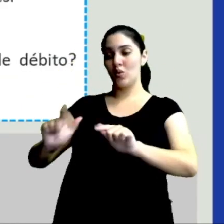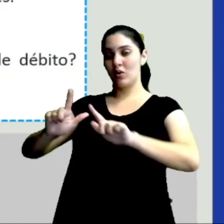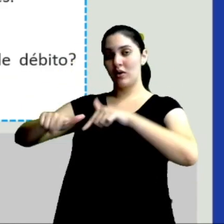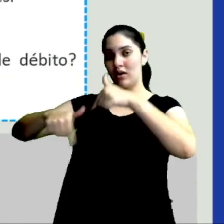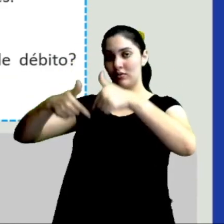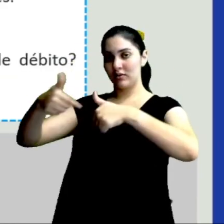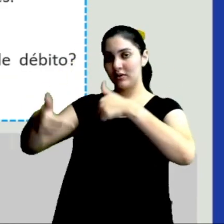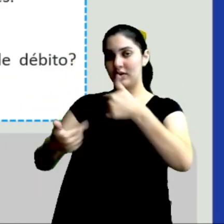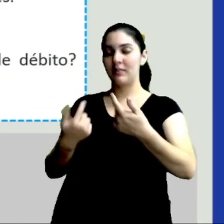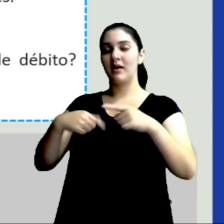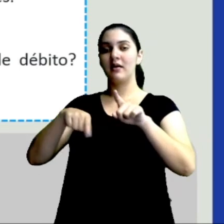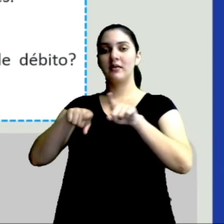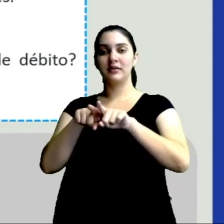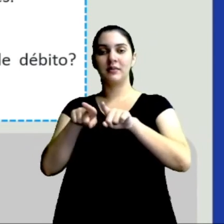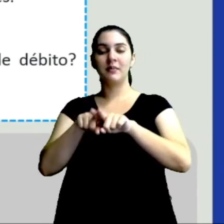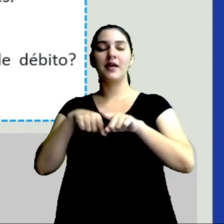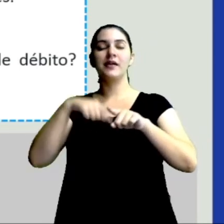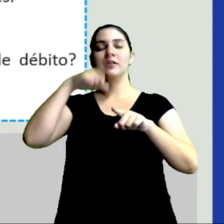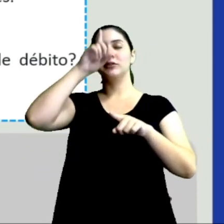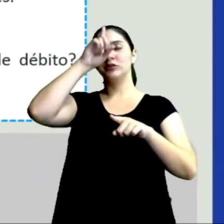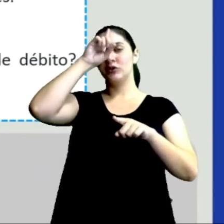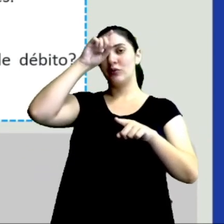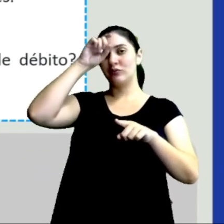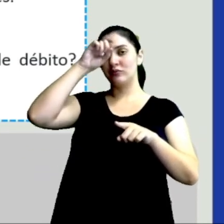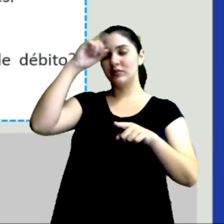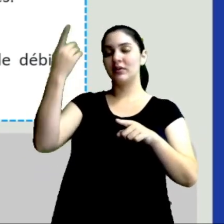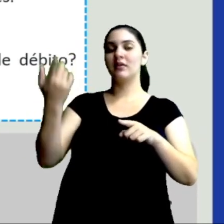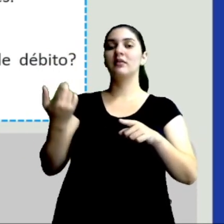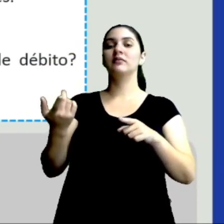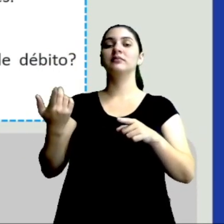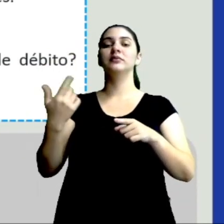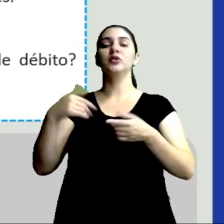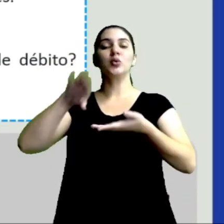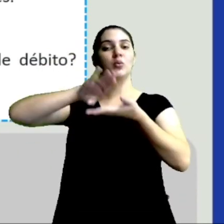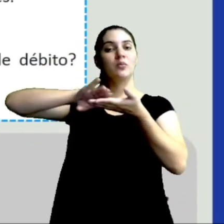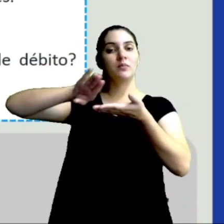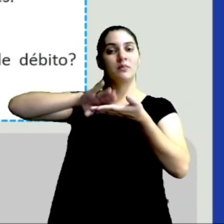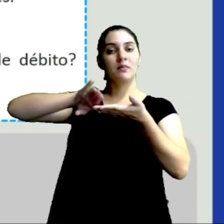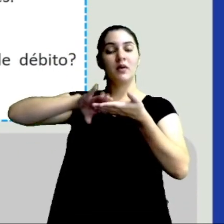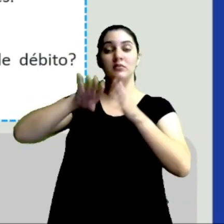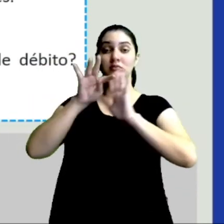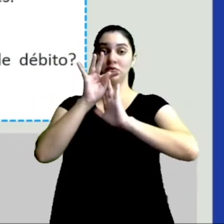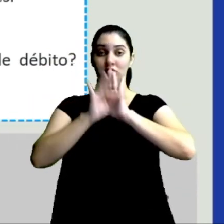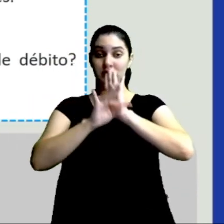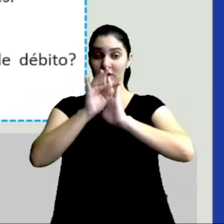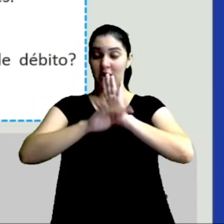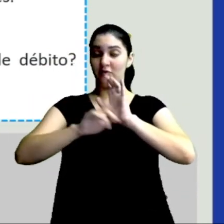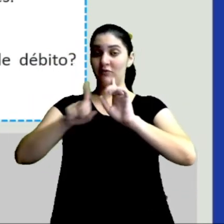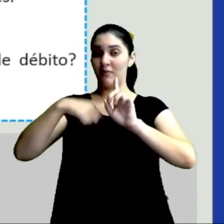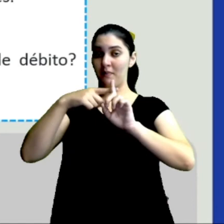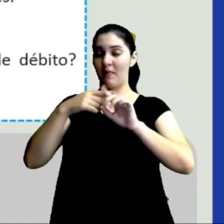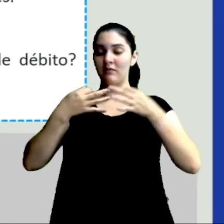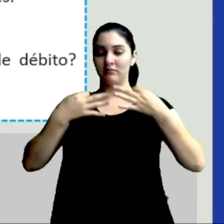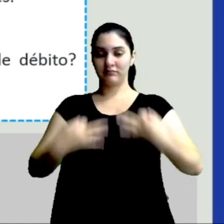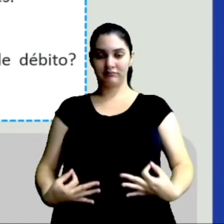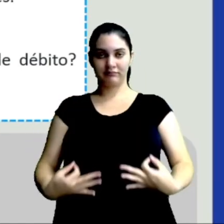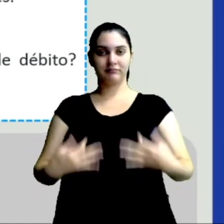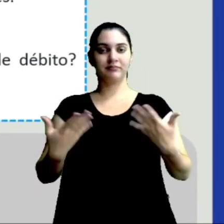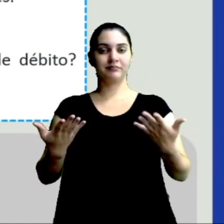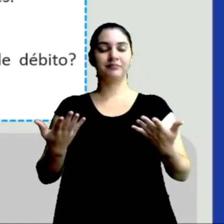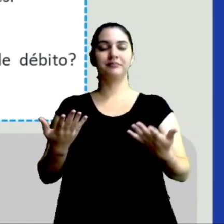os atendimentos hospitalares e bancários são exemplos aí de contextos comunicativos mais formais. Então, nesses